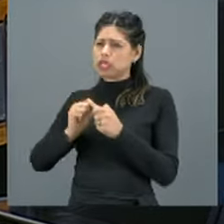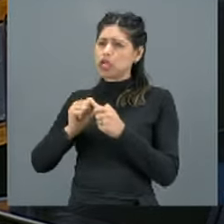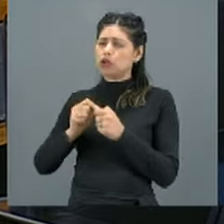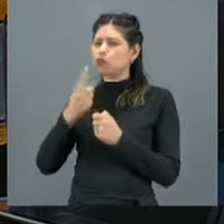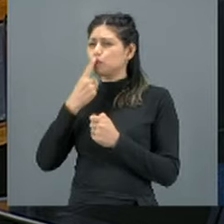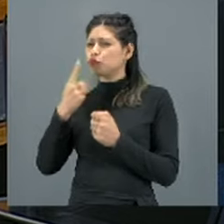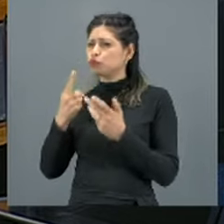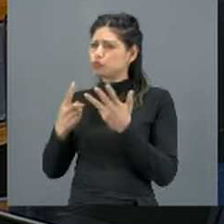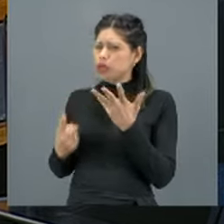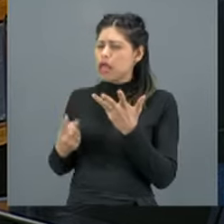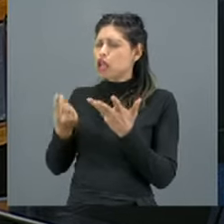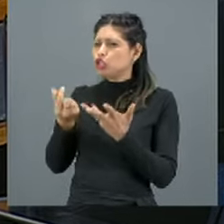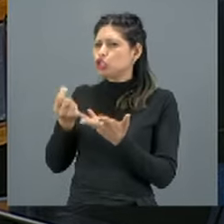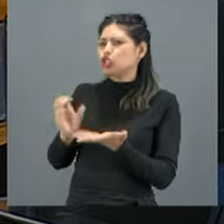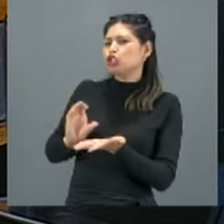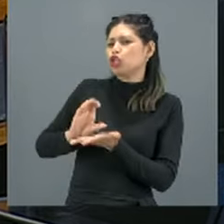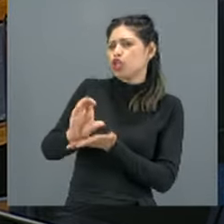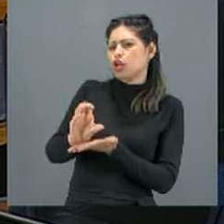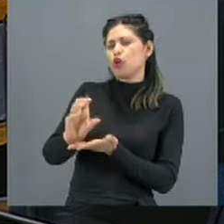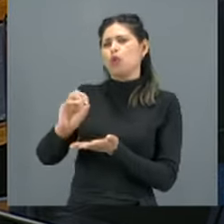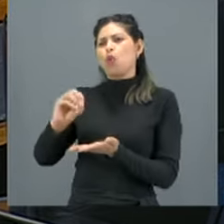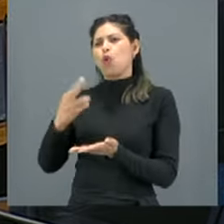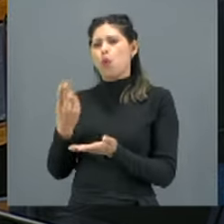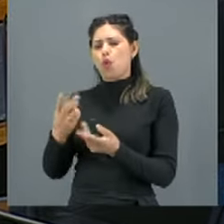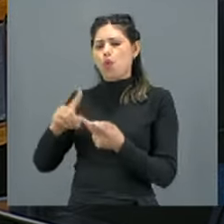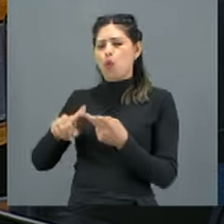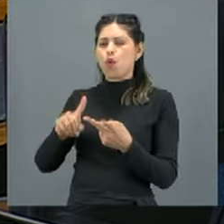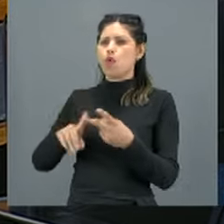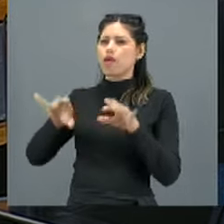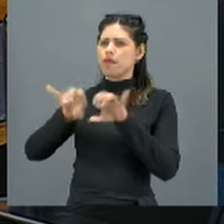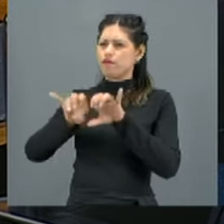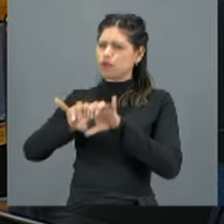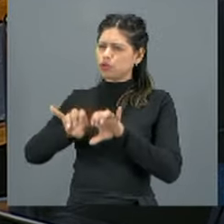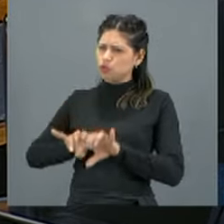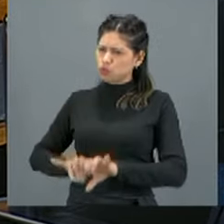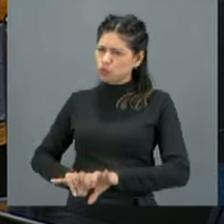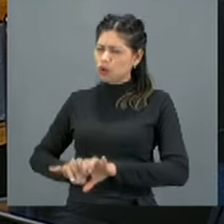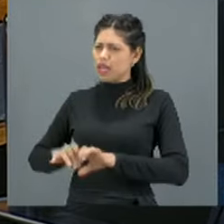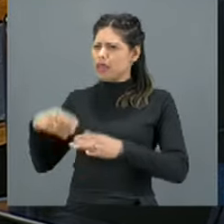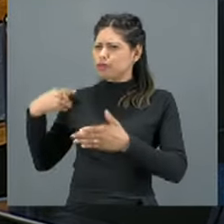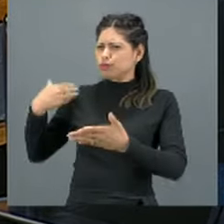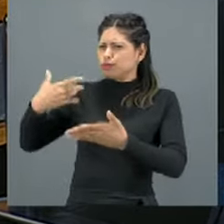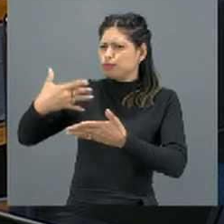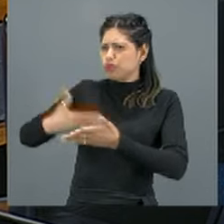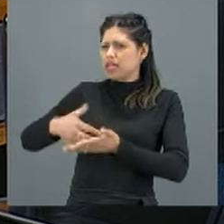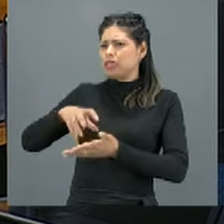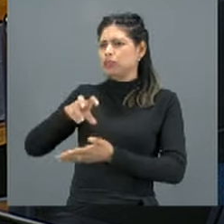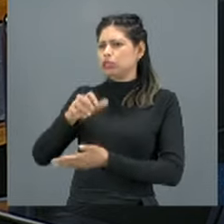tipo de infraestrutura nesses últimos 5, 10 anos?